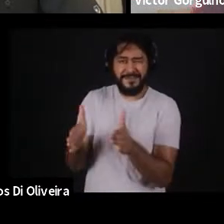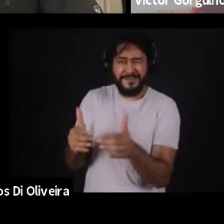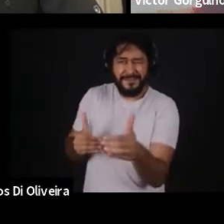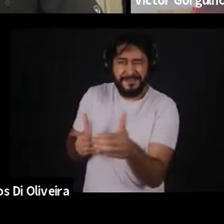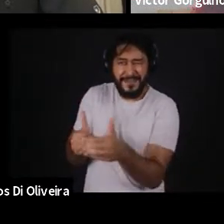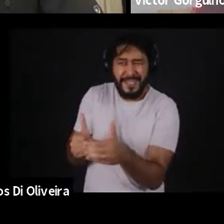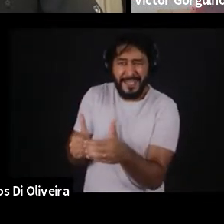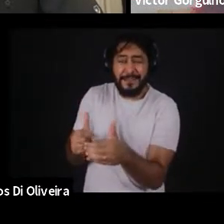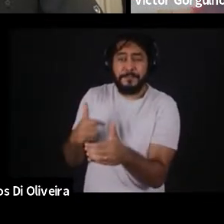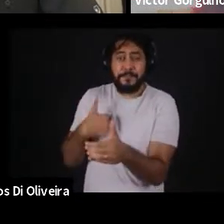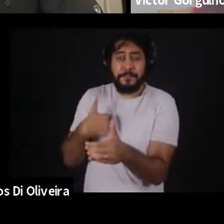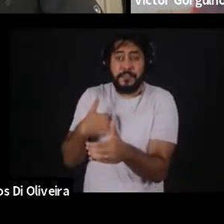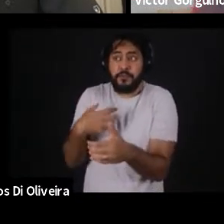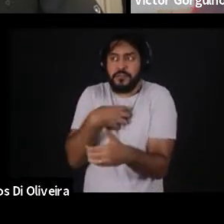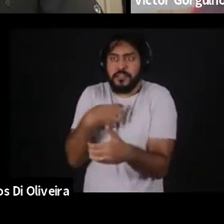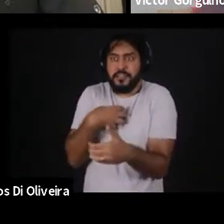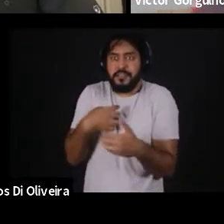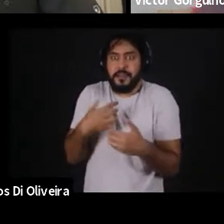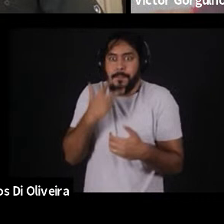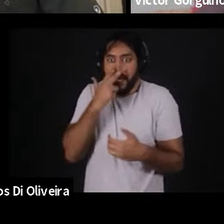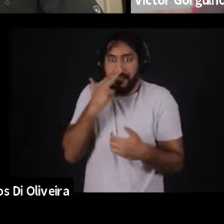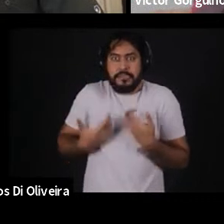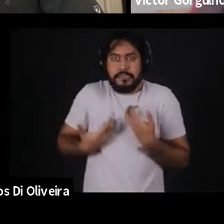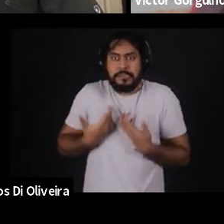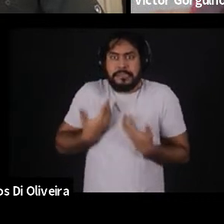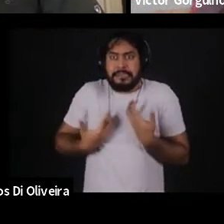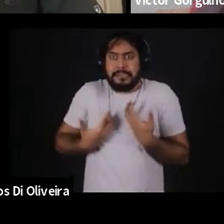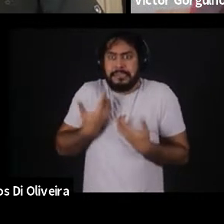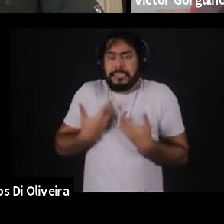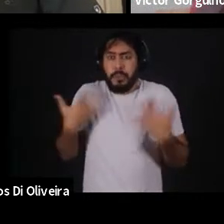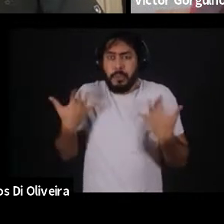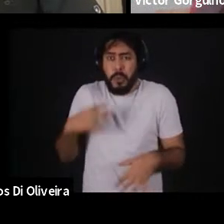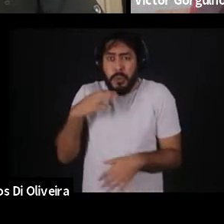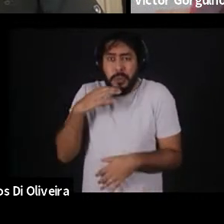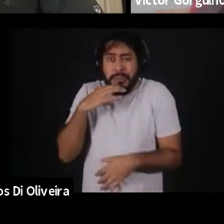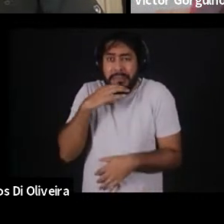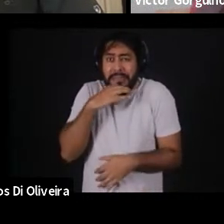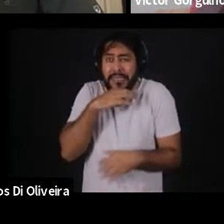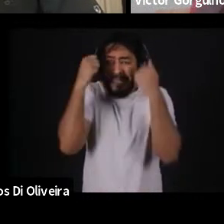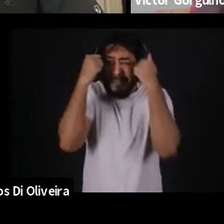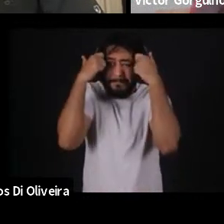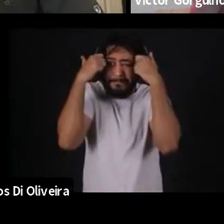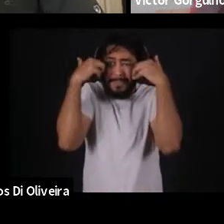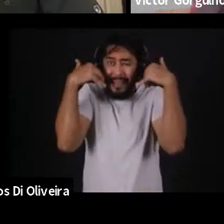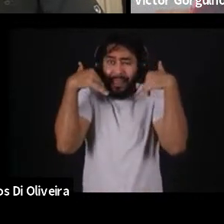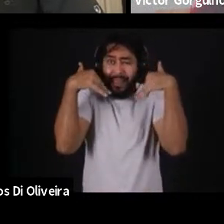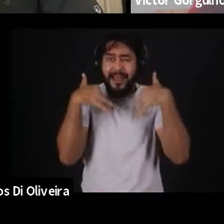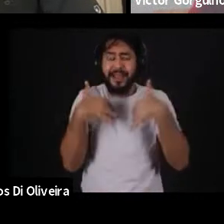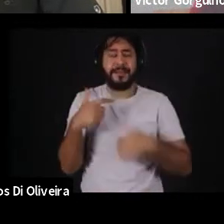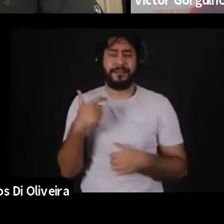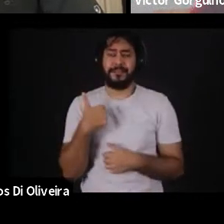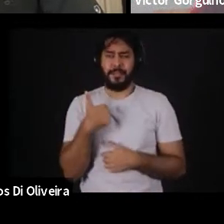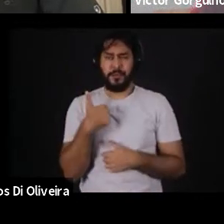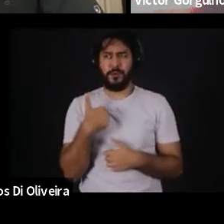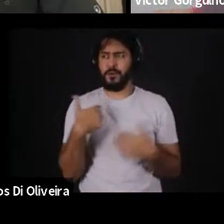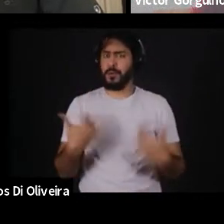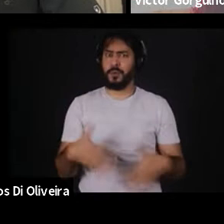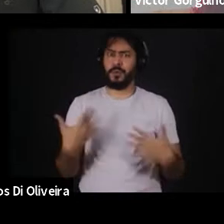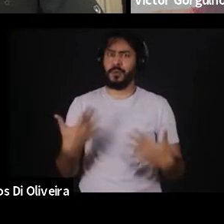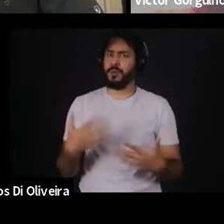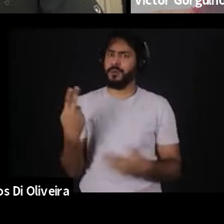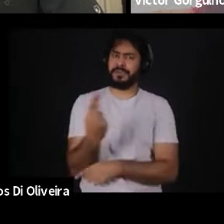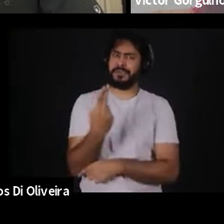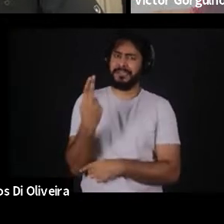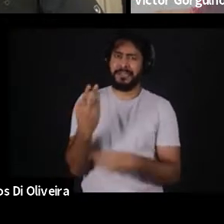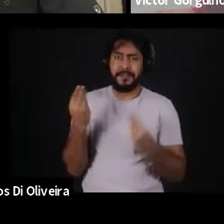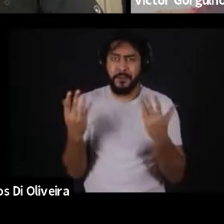corpo pegando fogo como eu nunca senti na vida, assim, porque era muito quente, tinha muita gente na sala, e eu ficava, cara, não é possível, assim, que